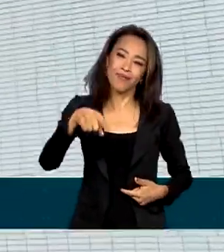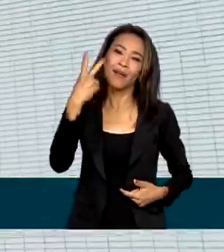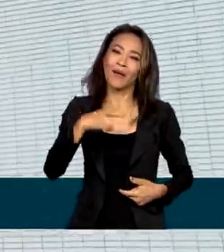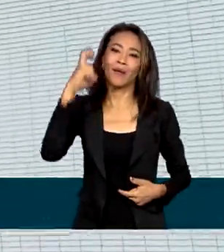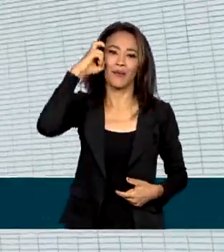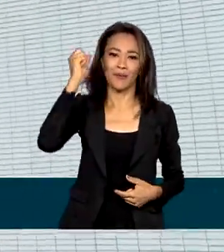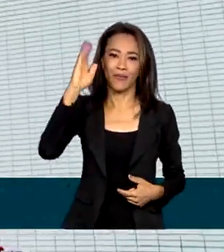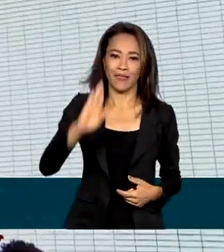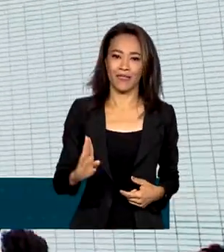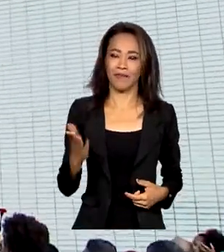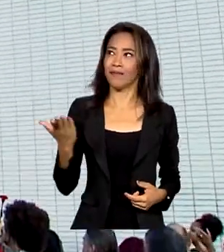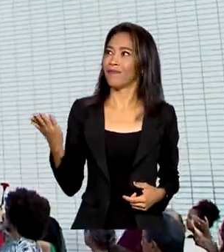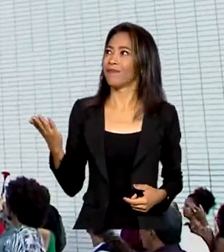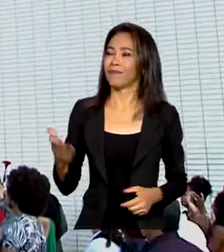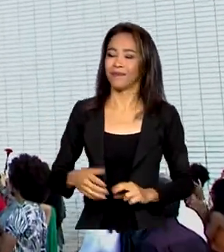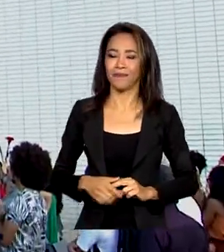Brasil.